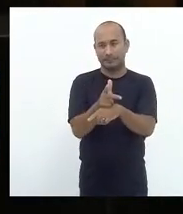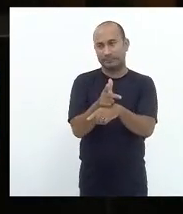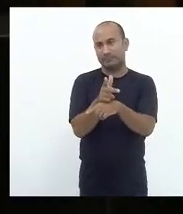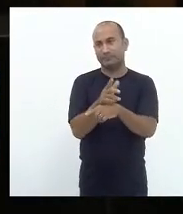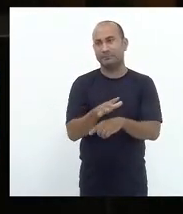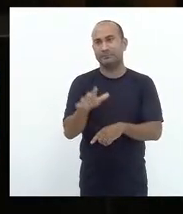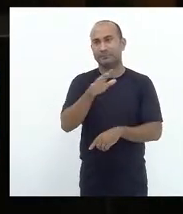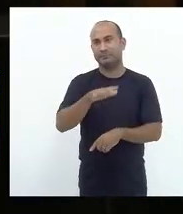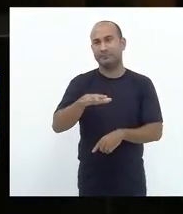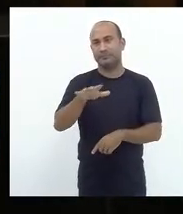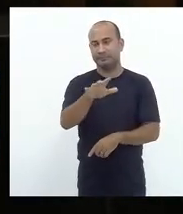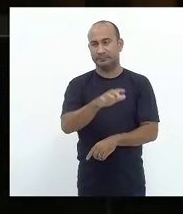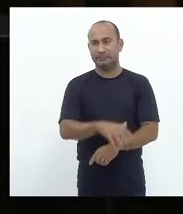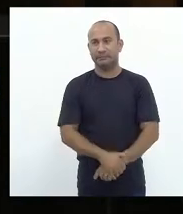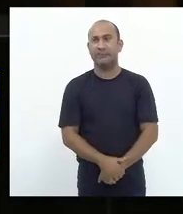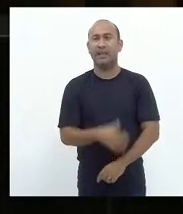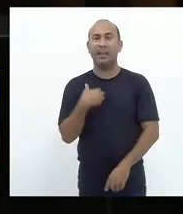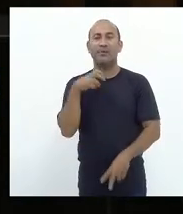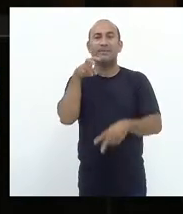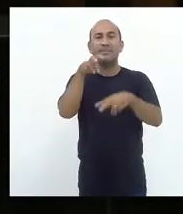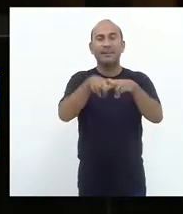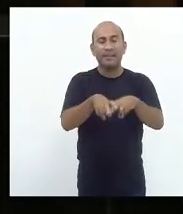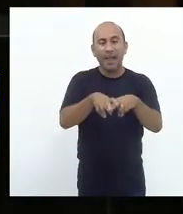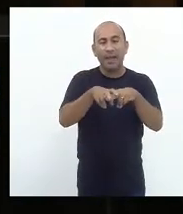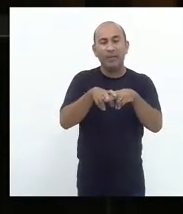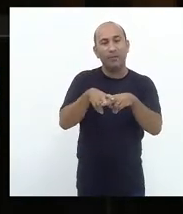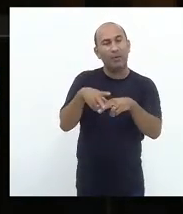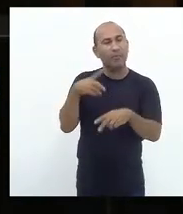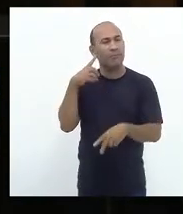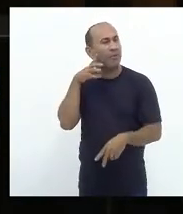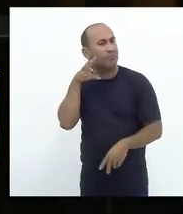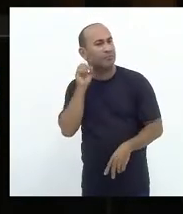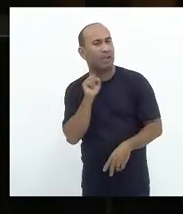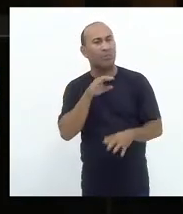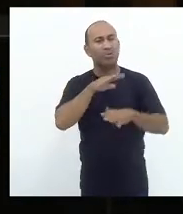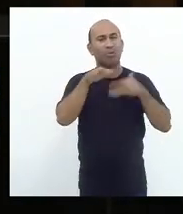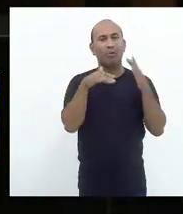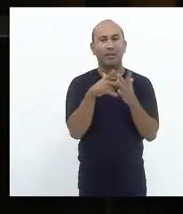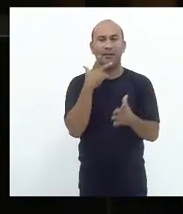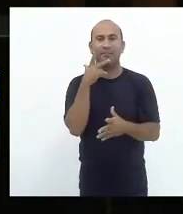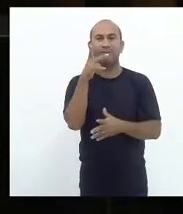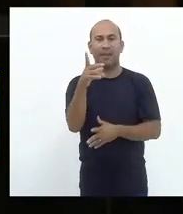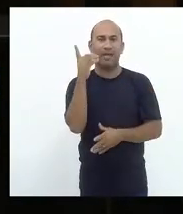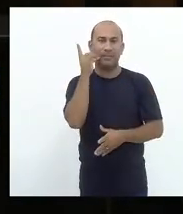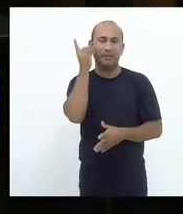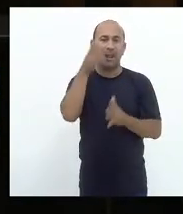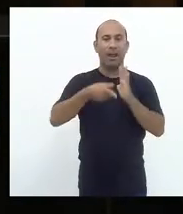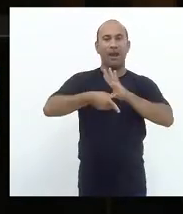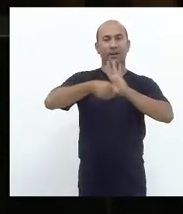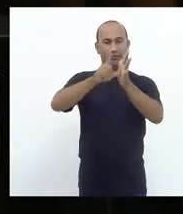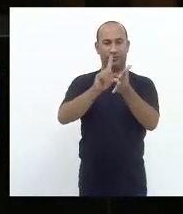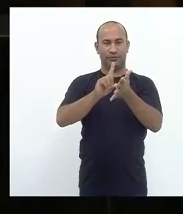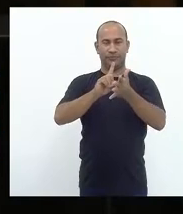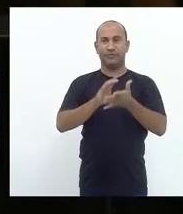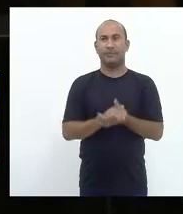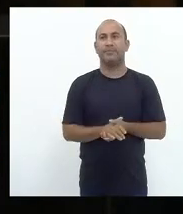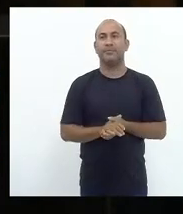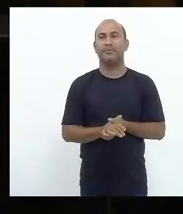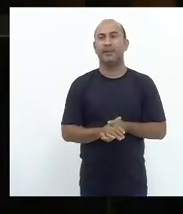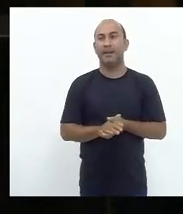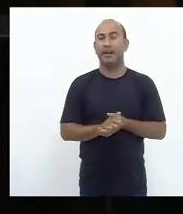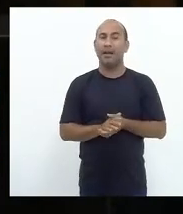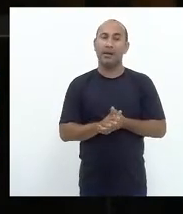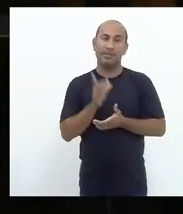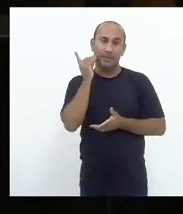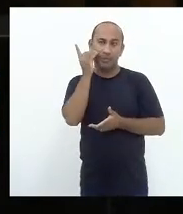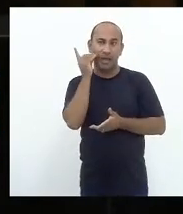estava sentada ali, ouvindo todas as falas dos deputados que me antecederam, tirando o deputado